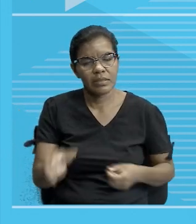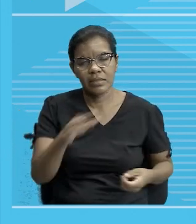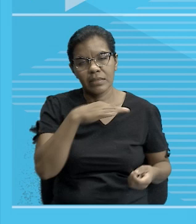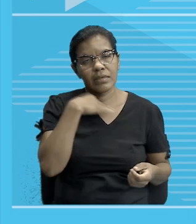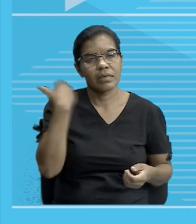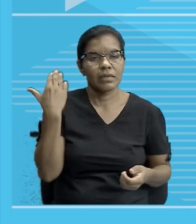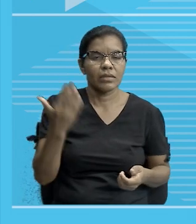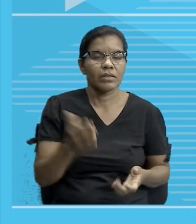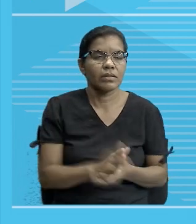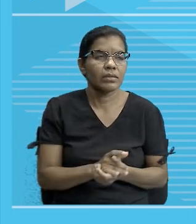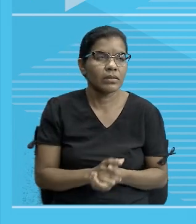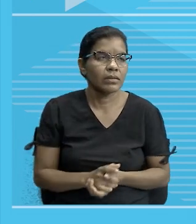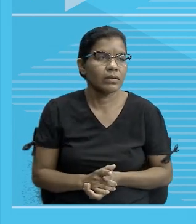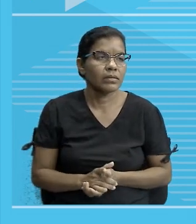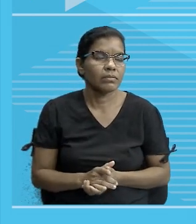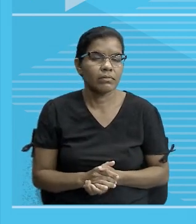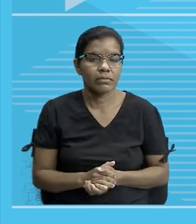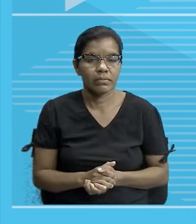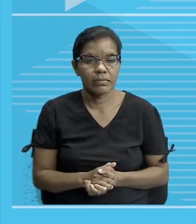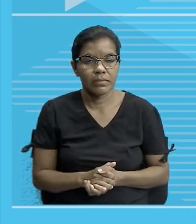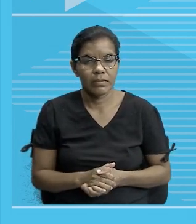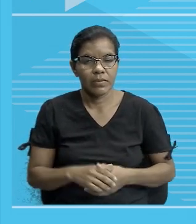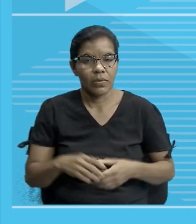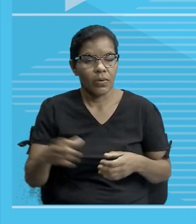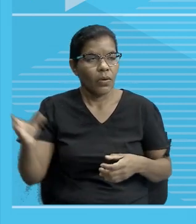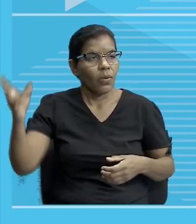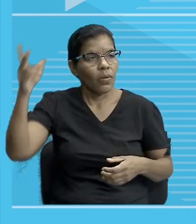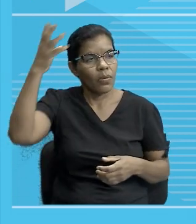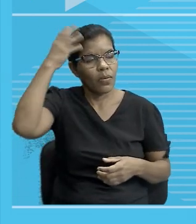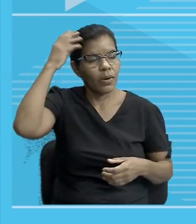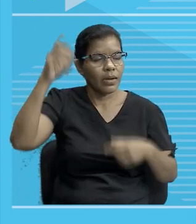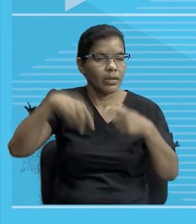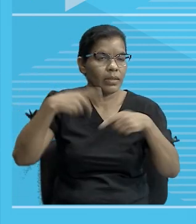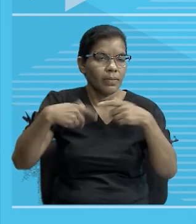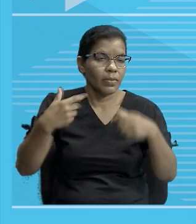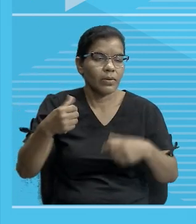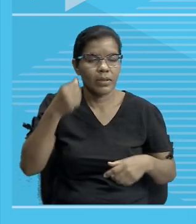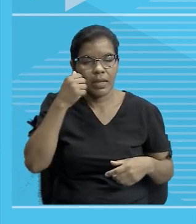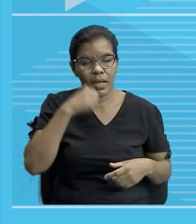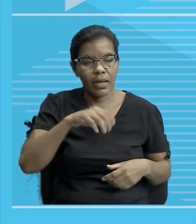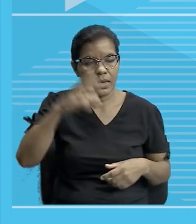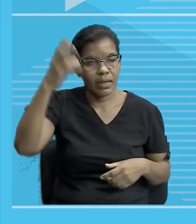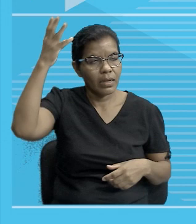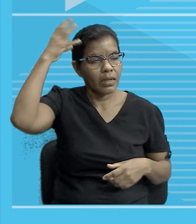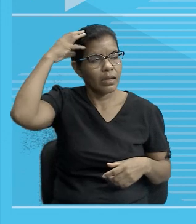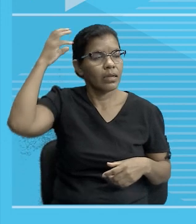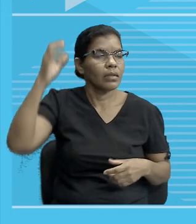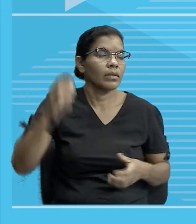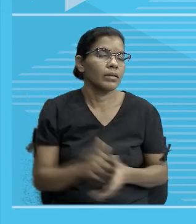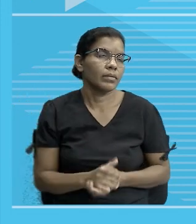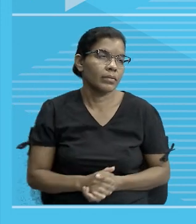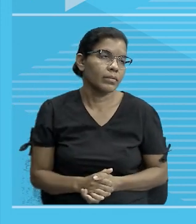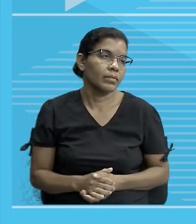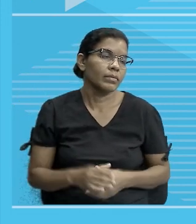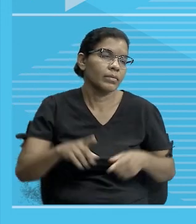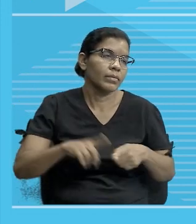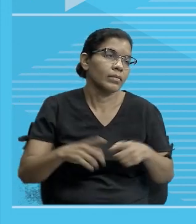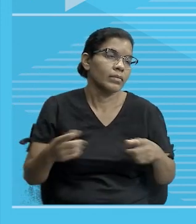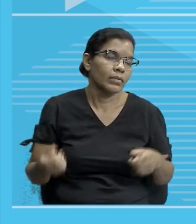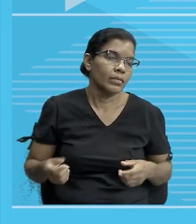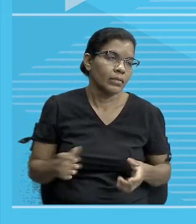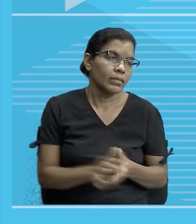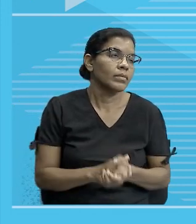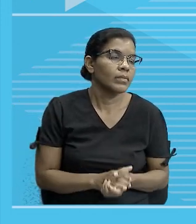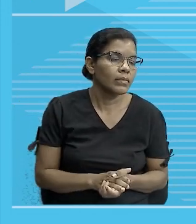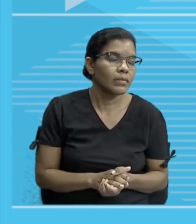Eita pila! O rei, depois a rainha. O rei e depois a rainha, galerinha. Mas quem